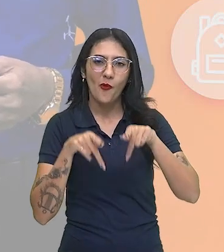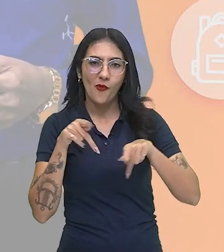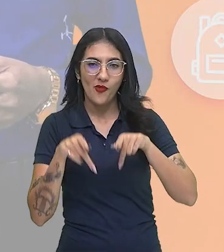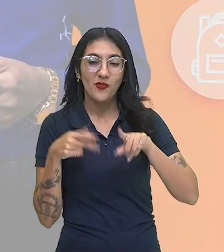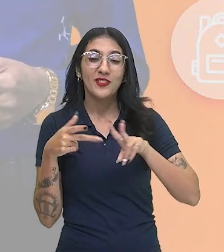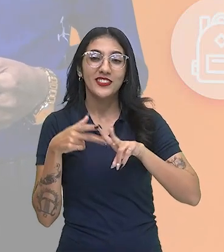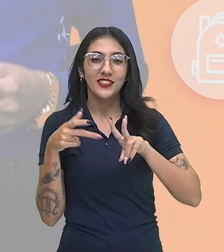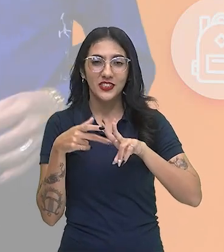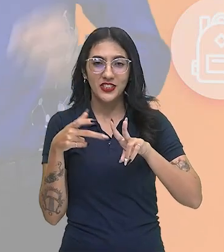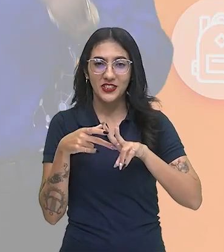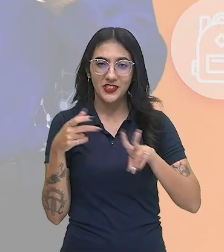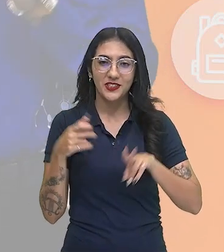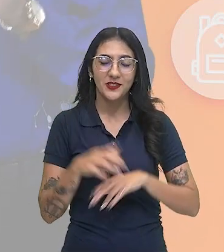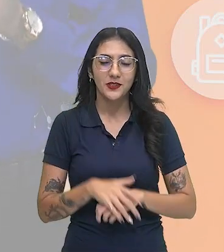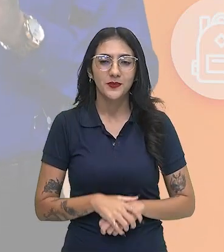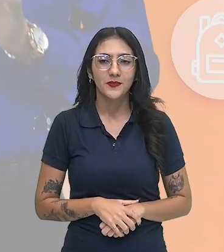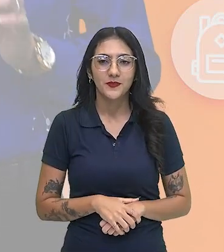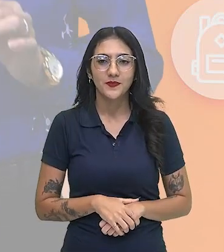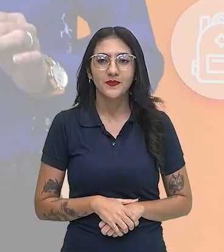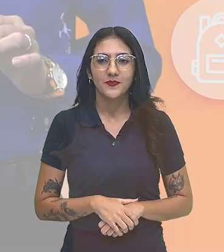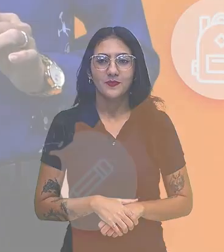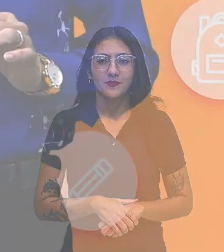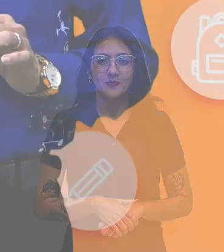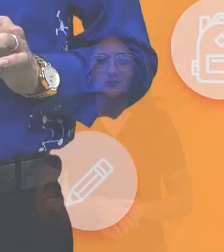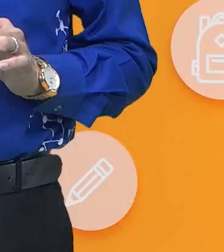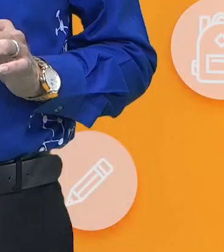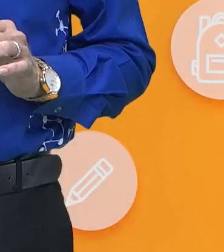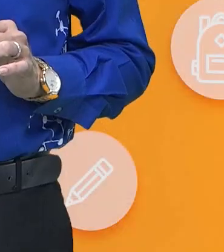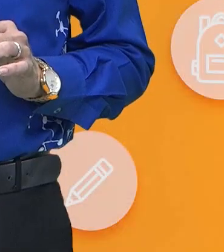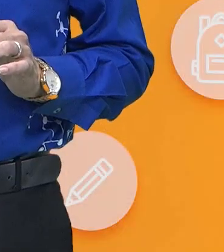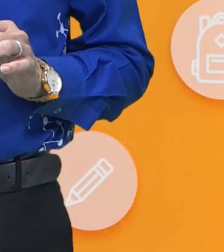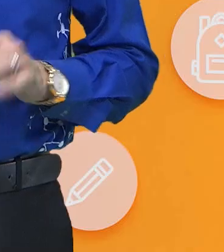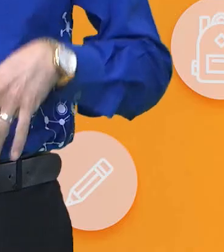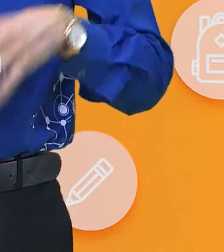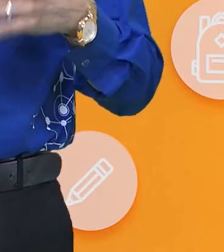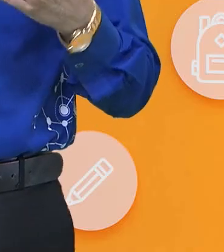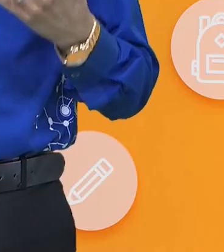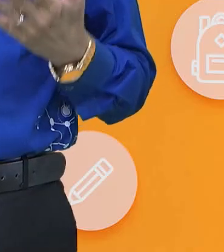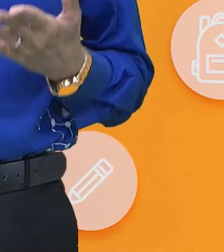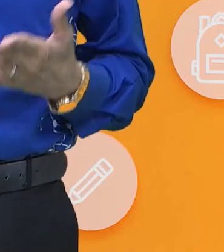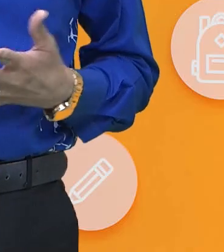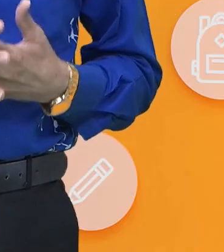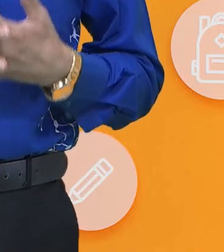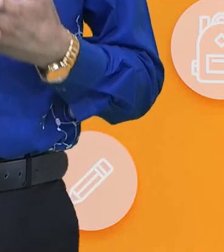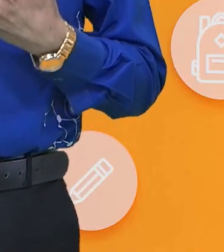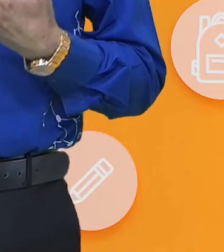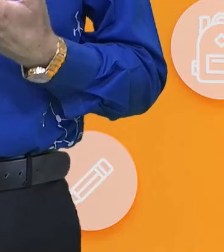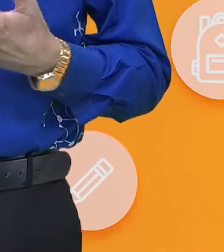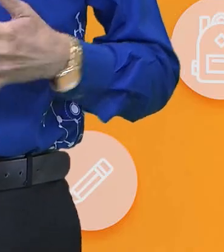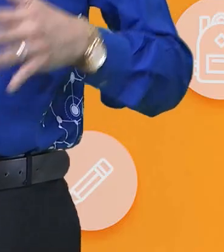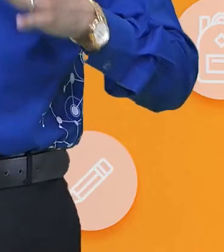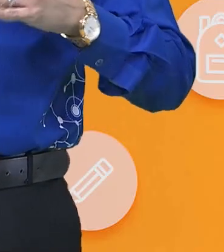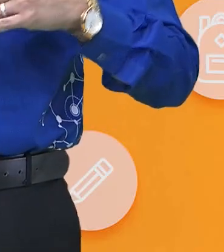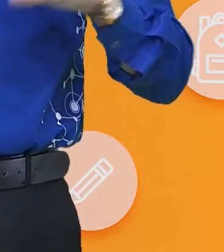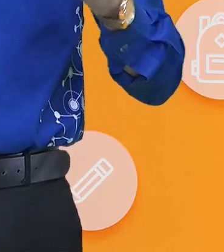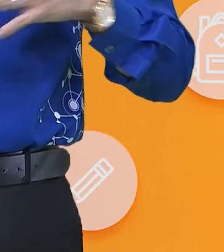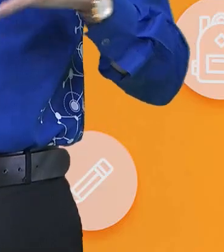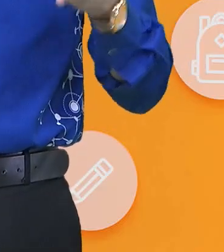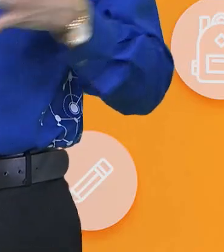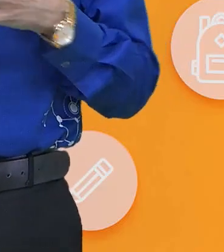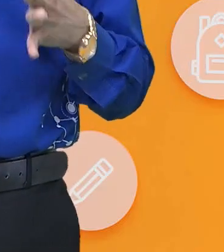povos indígenas, o crescimento da grilagem de terra, que tem em consequência a